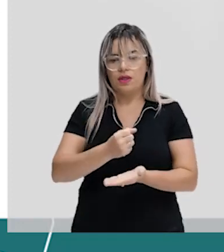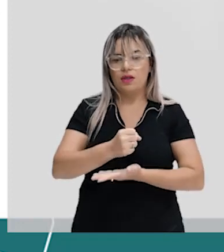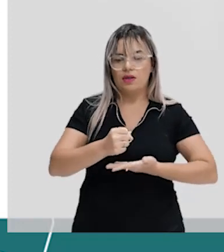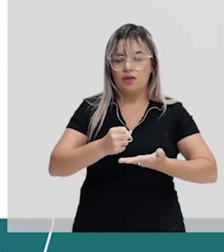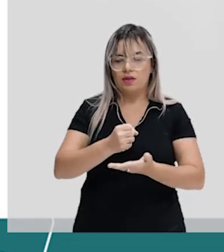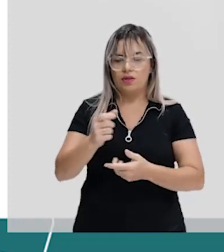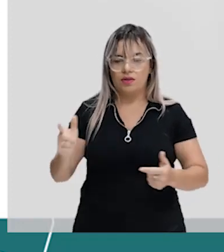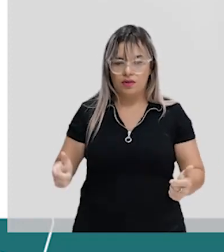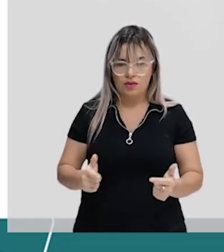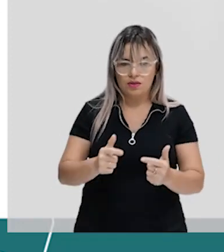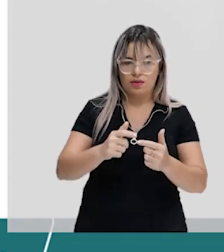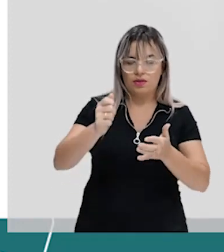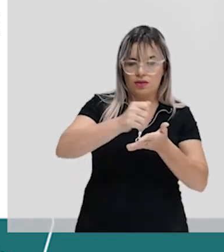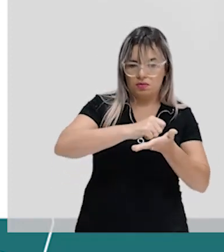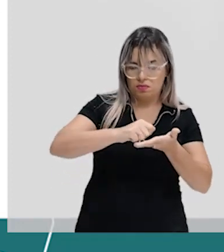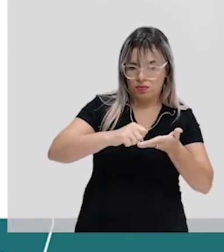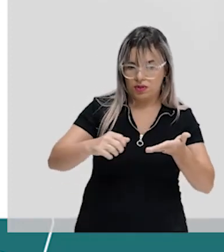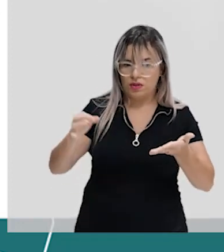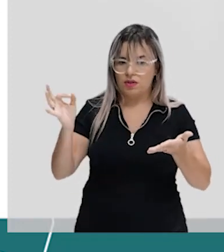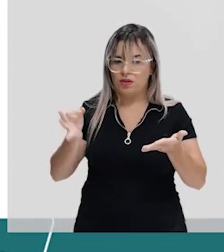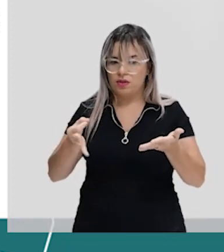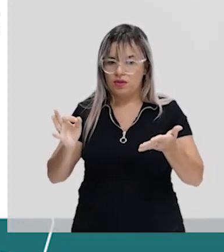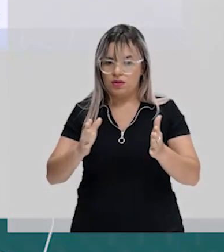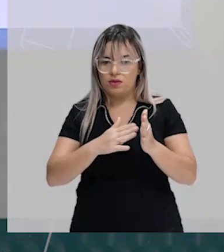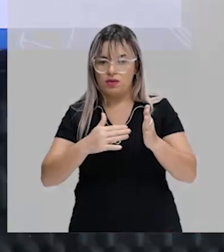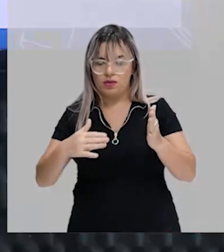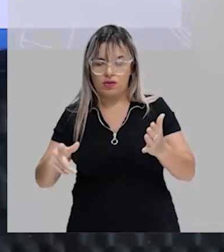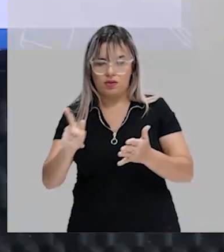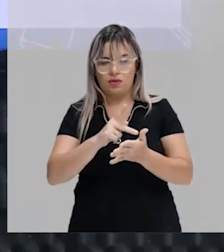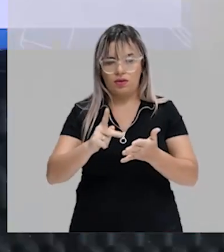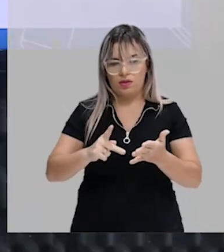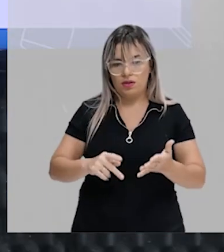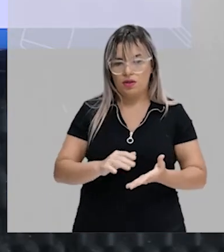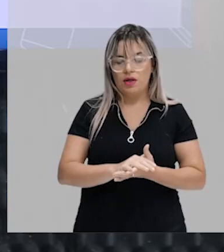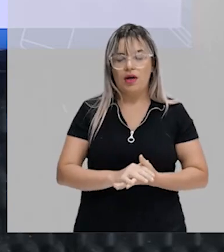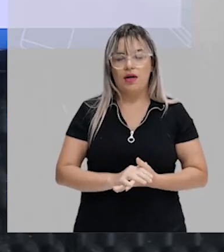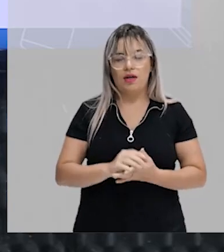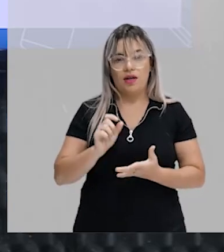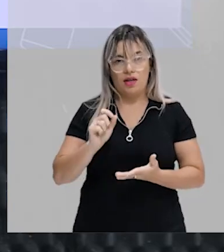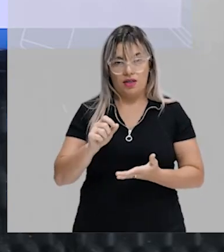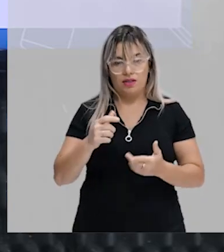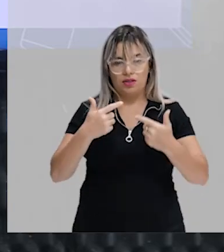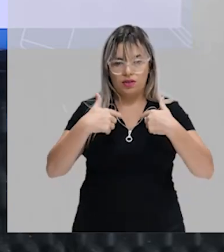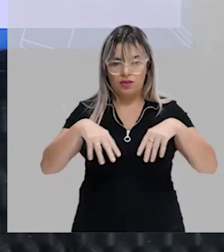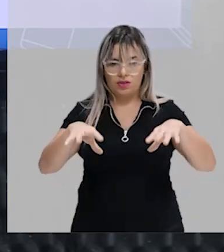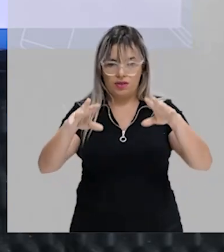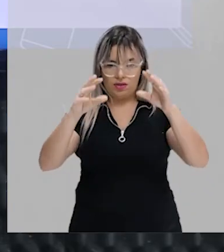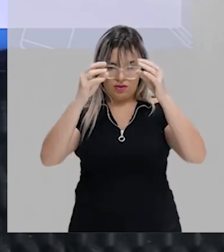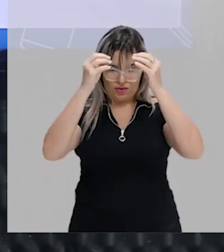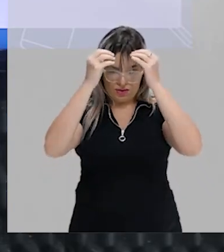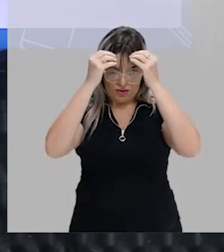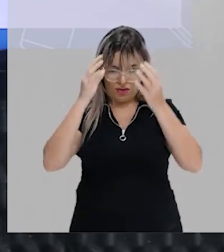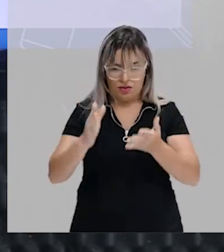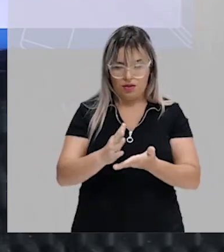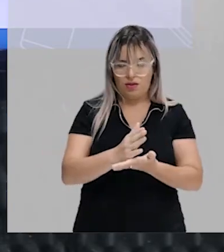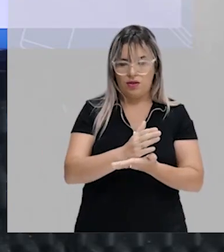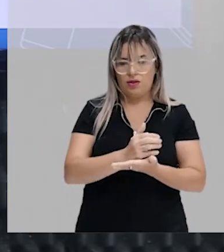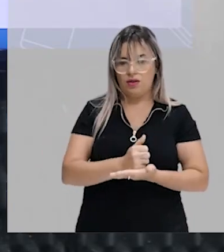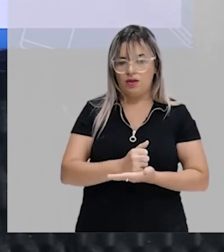tipo de linguagem vai resgatar o racionalismo e vai se desviar da emotividade, nós já falamos lá do